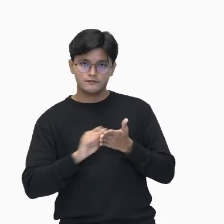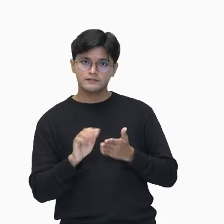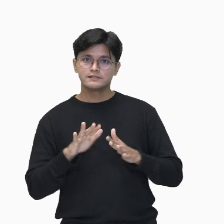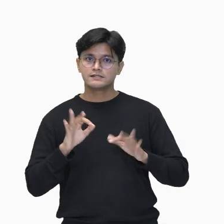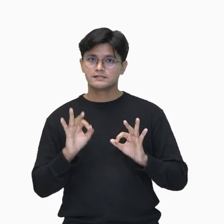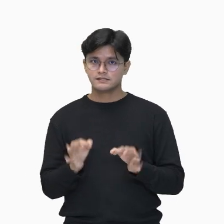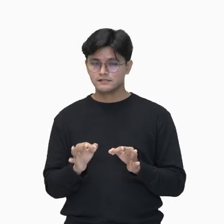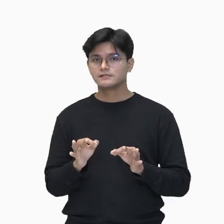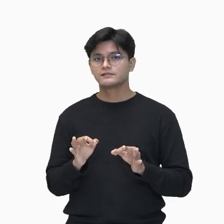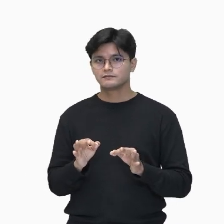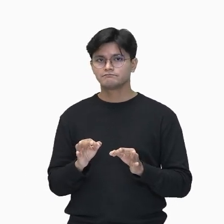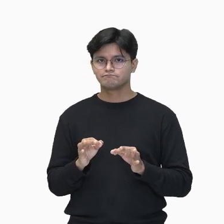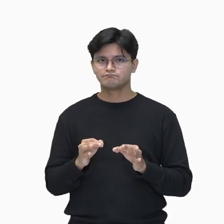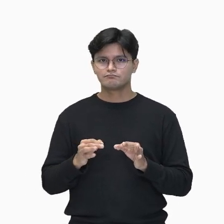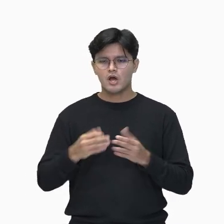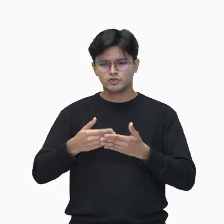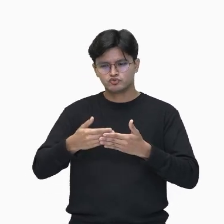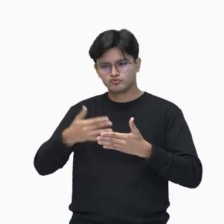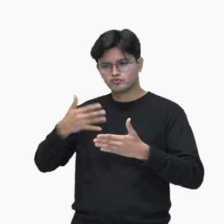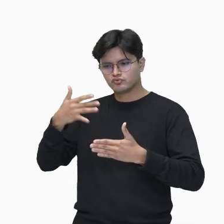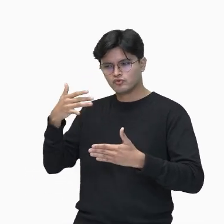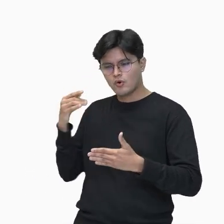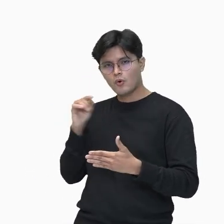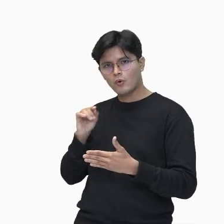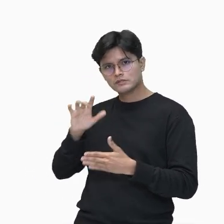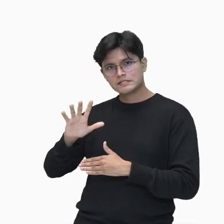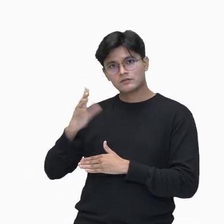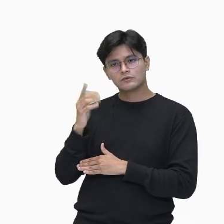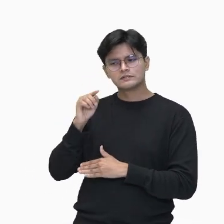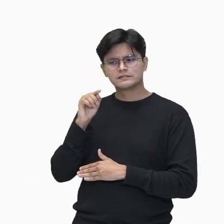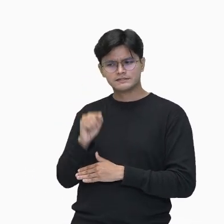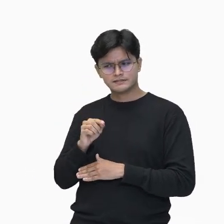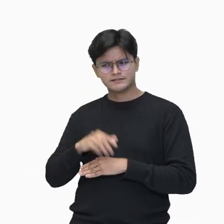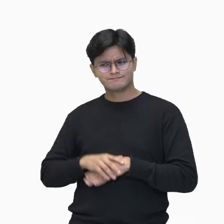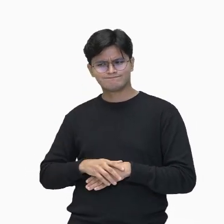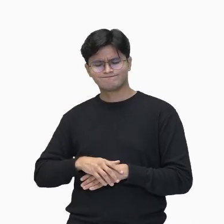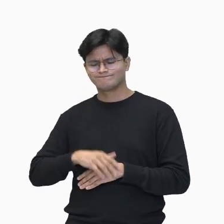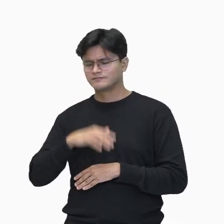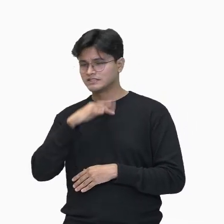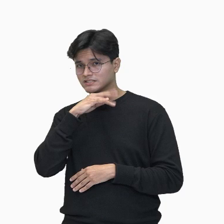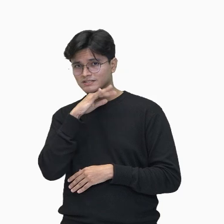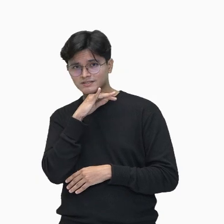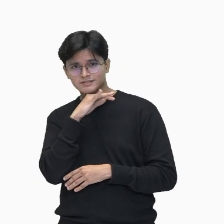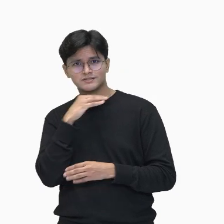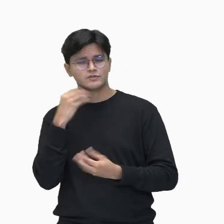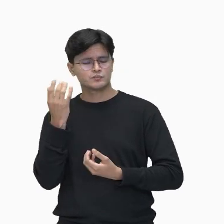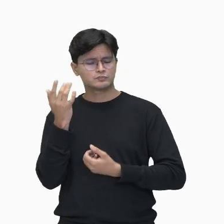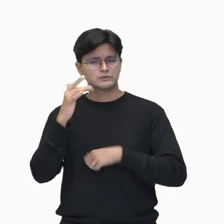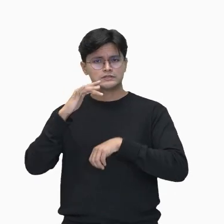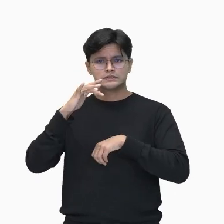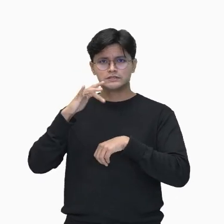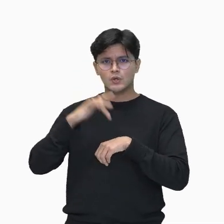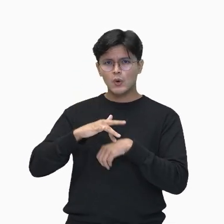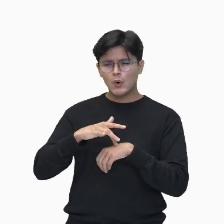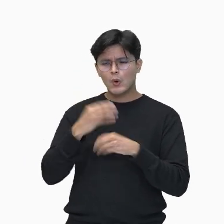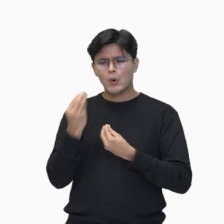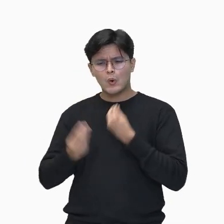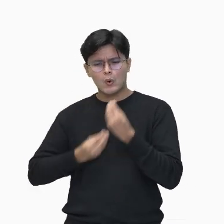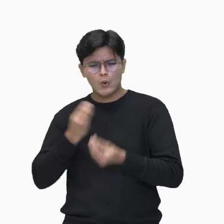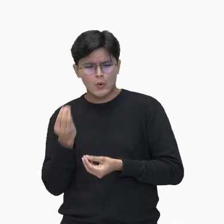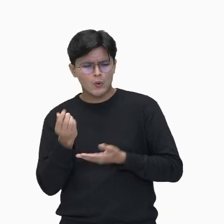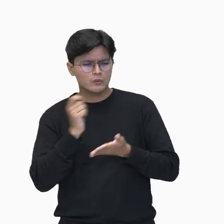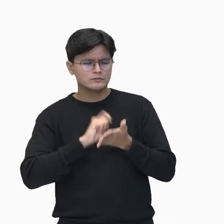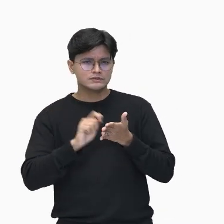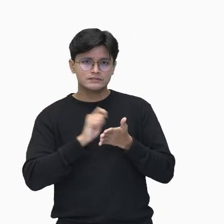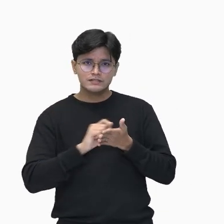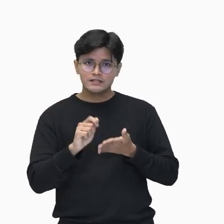coisa dolorosa de ouvir né tanta coisa absurda né que ele ouviu do rei